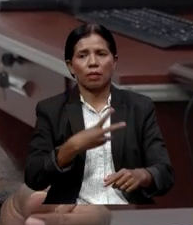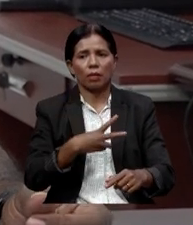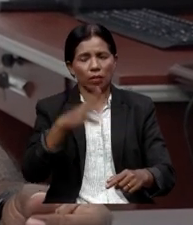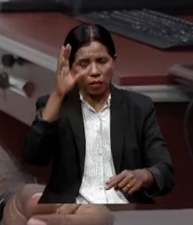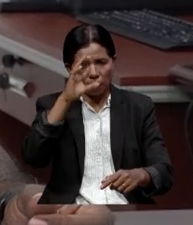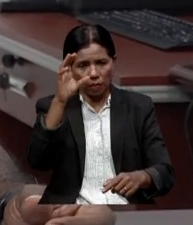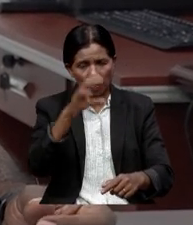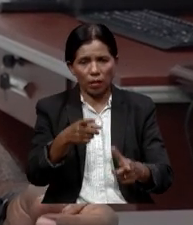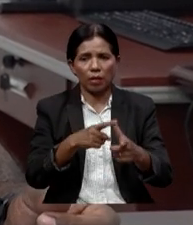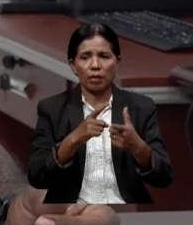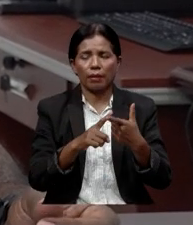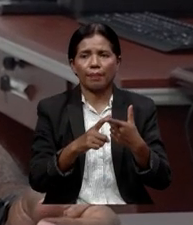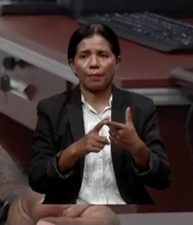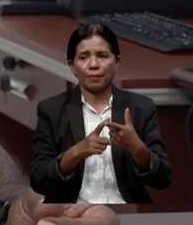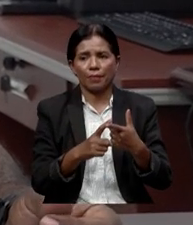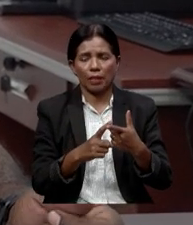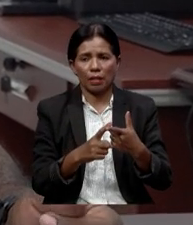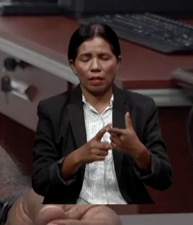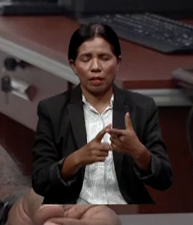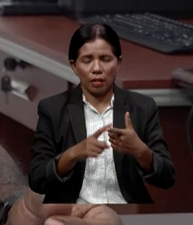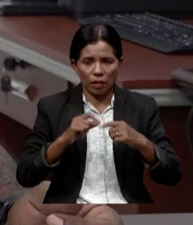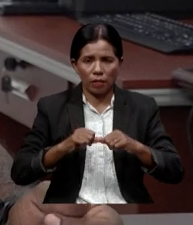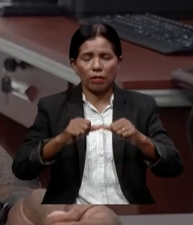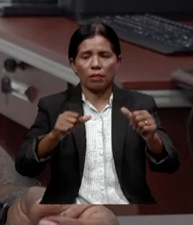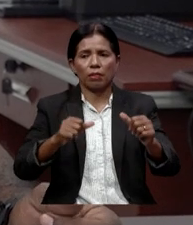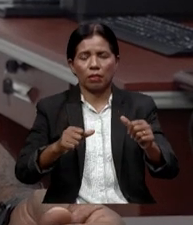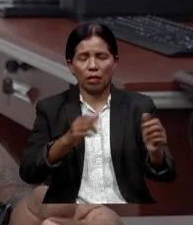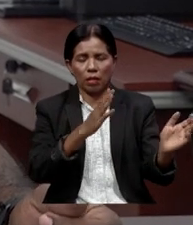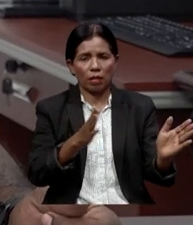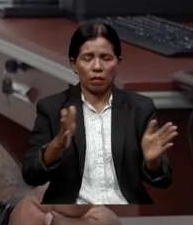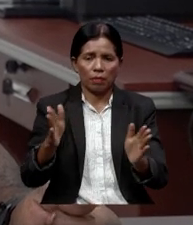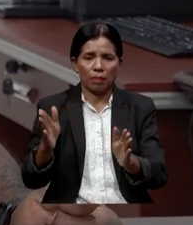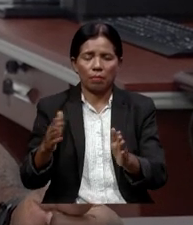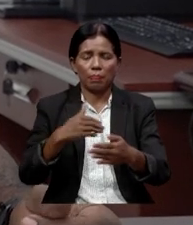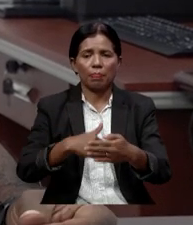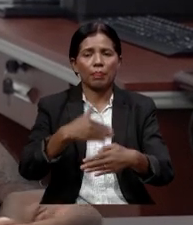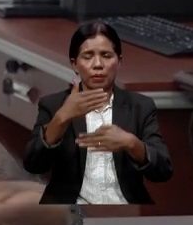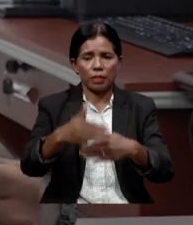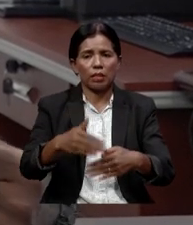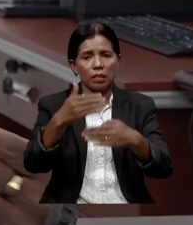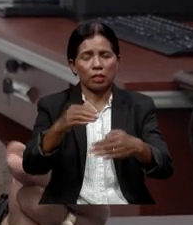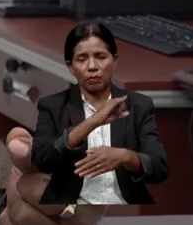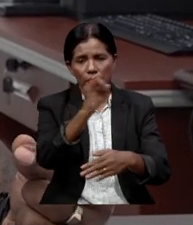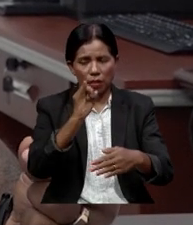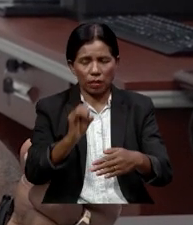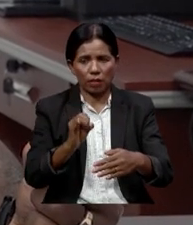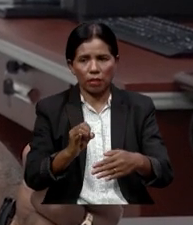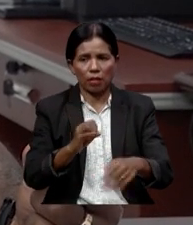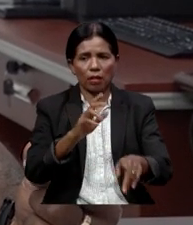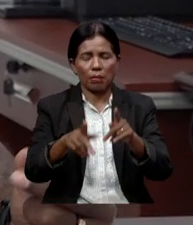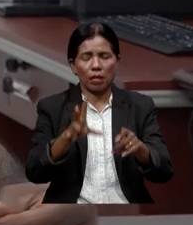buca, e ita continua ao processo de investigação, e a testemunha na